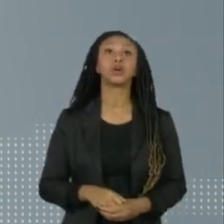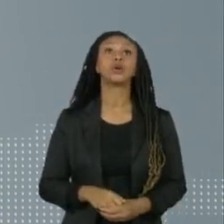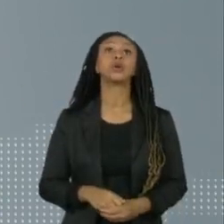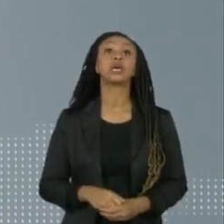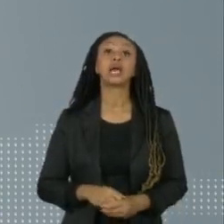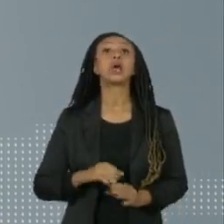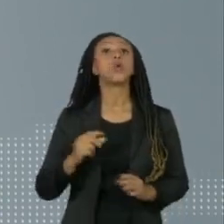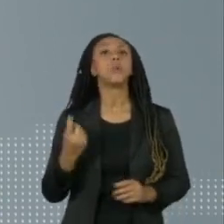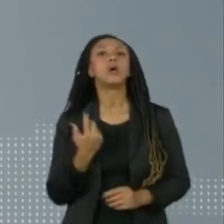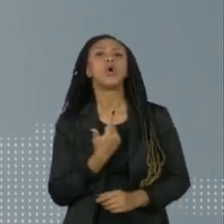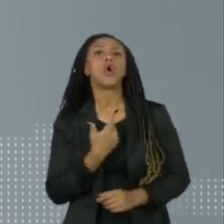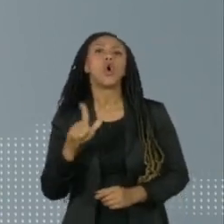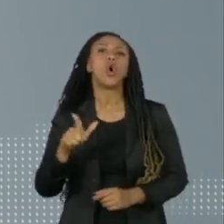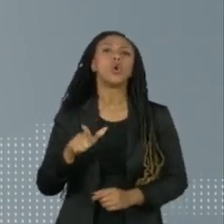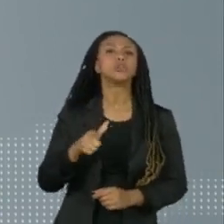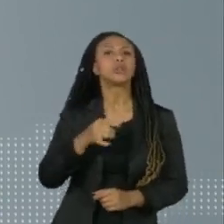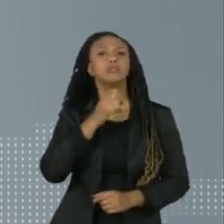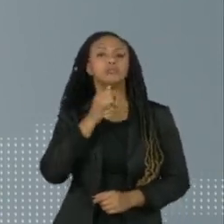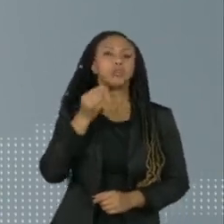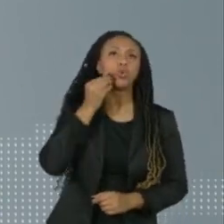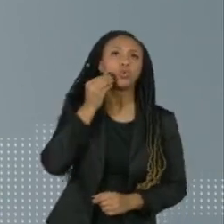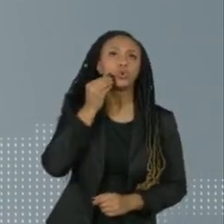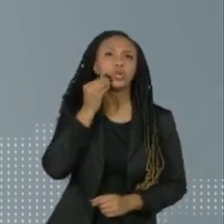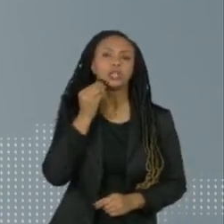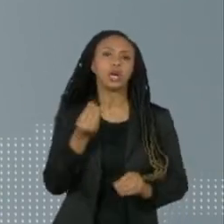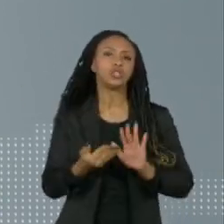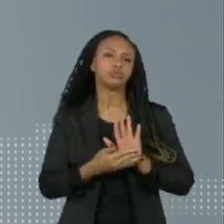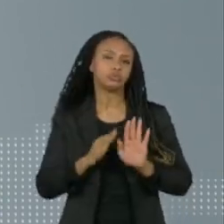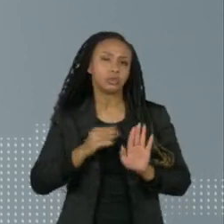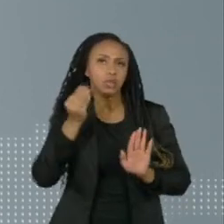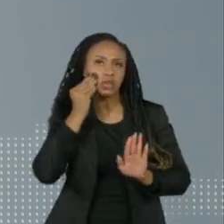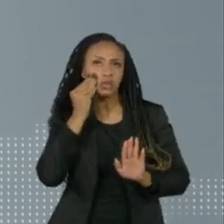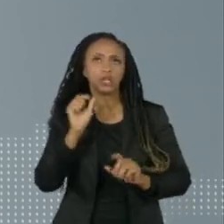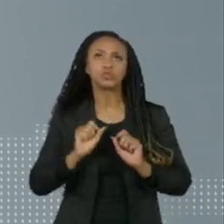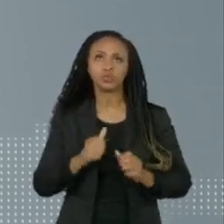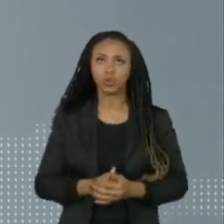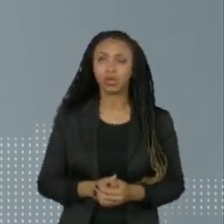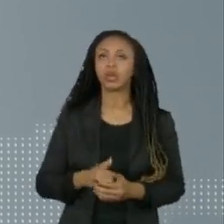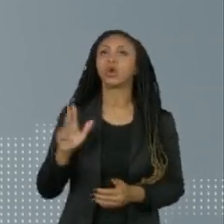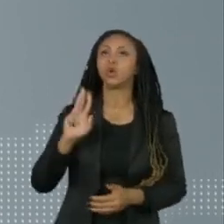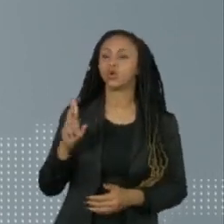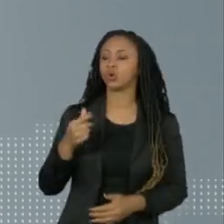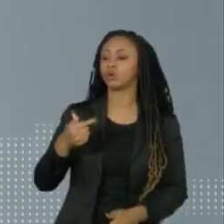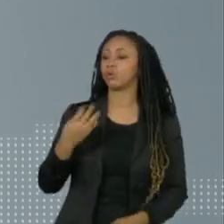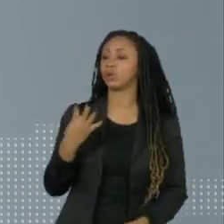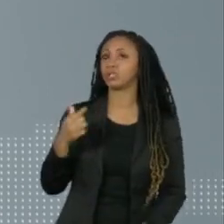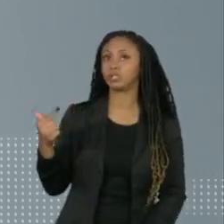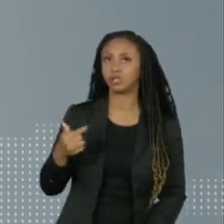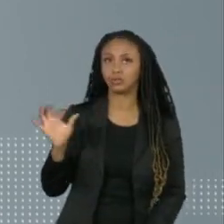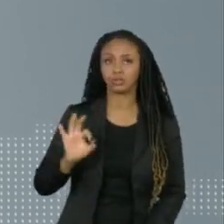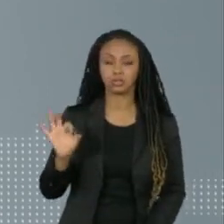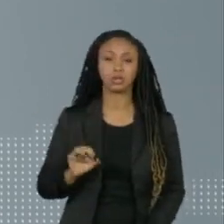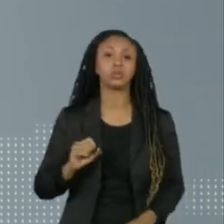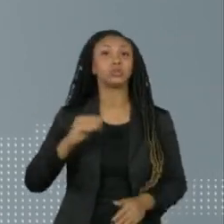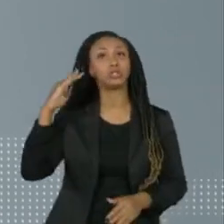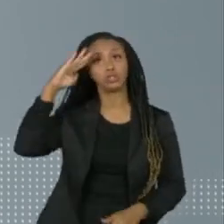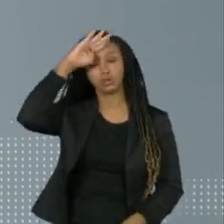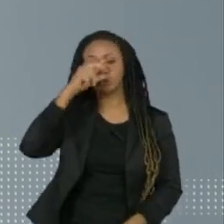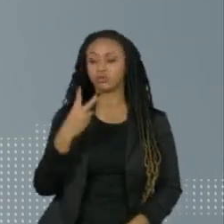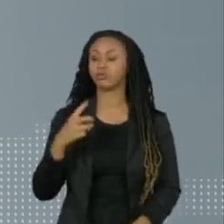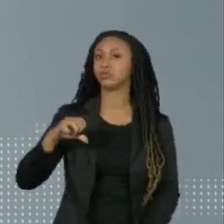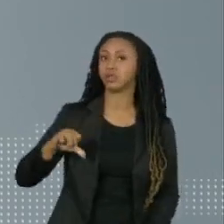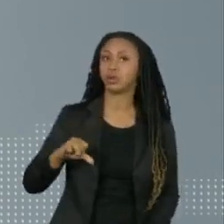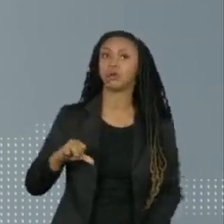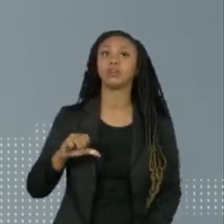menos candidatos Lula tem 47 por cento bolsonaro 29 por cento Ciro Gomes nove porcento Simone